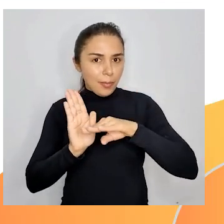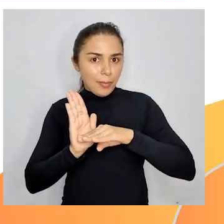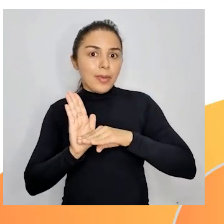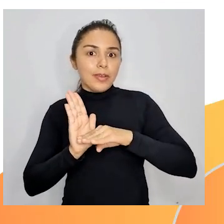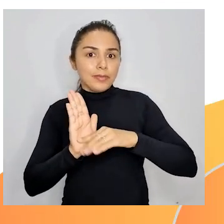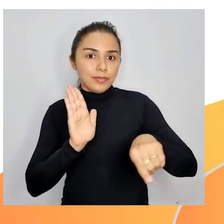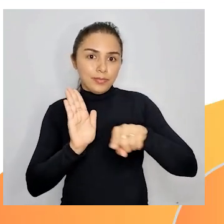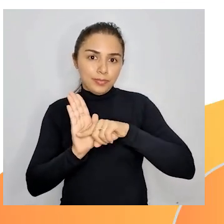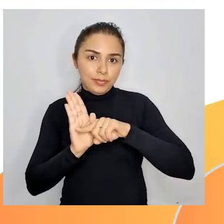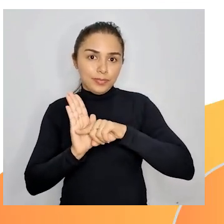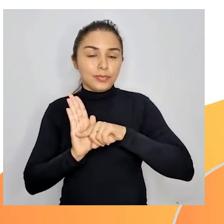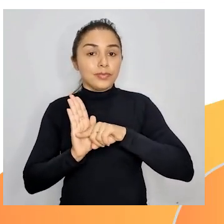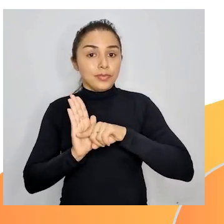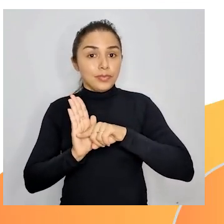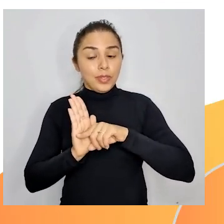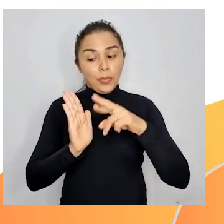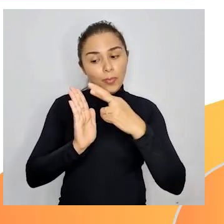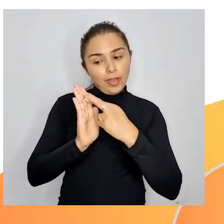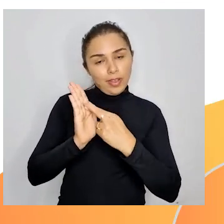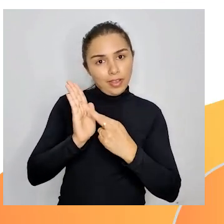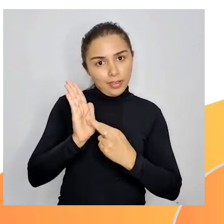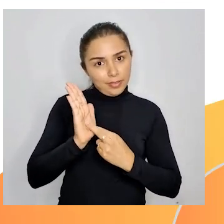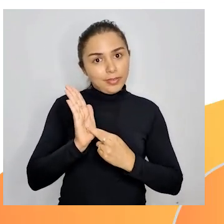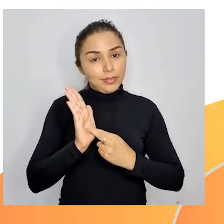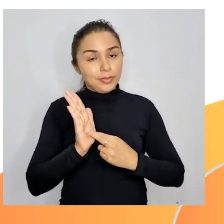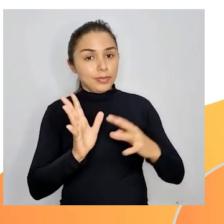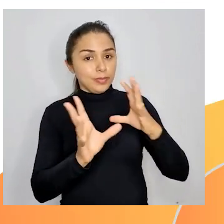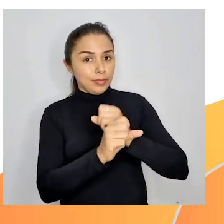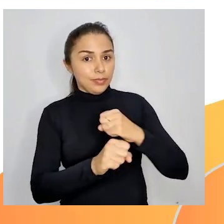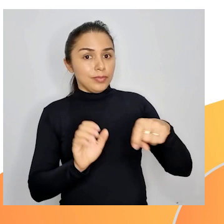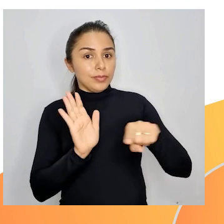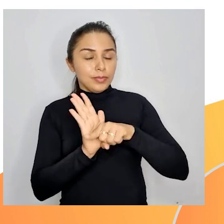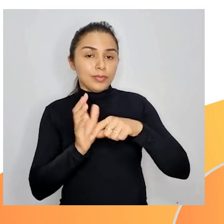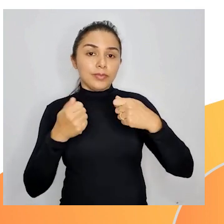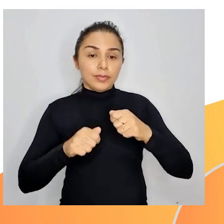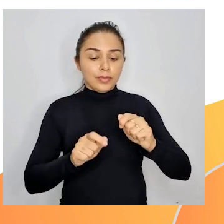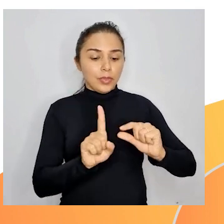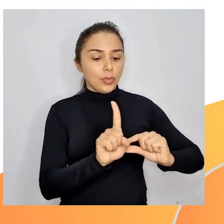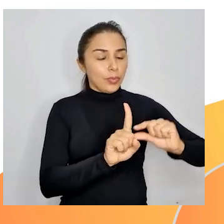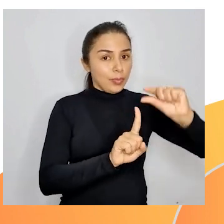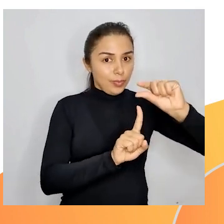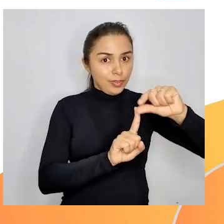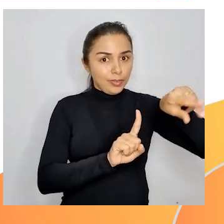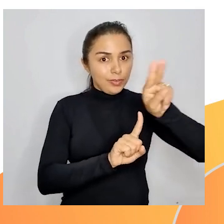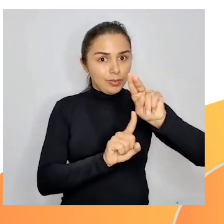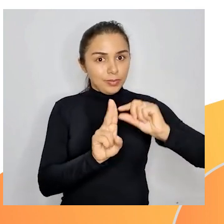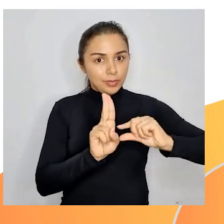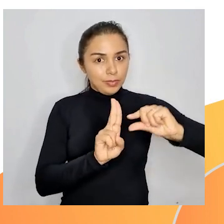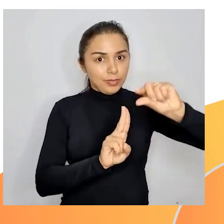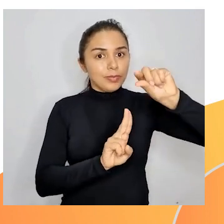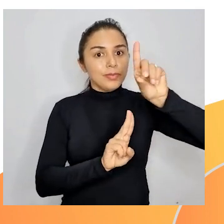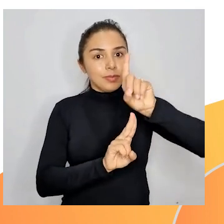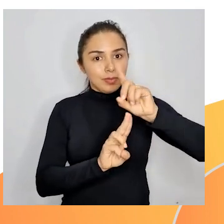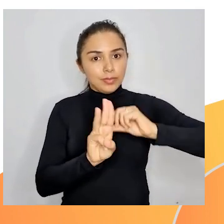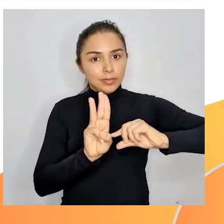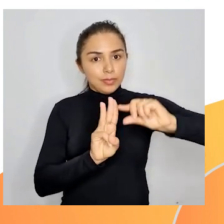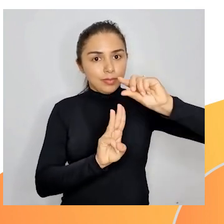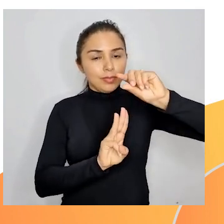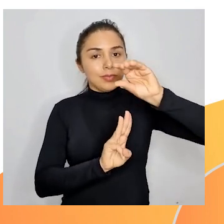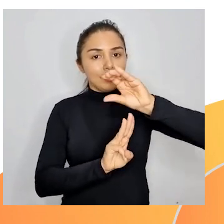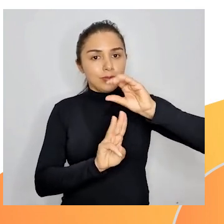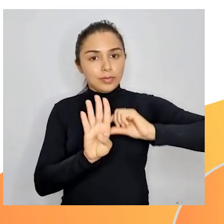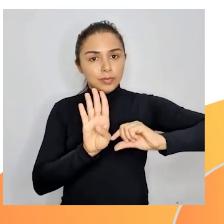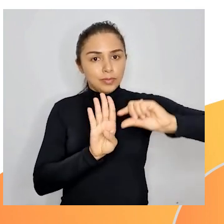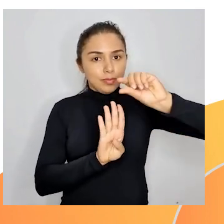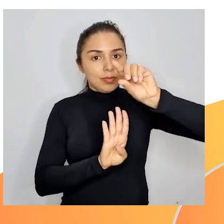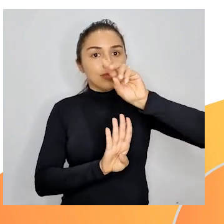Nós precisamos casar sempre unidade com unidade, dezena com dezena, centena com centena e assim por